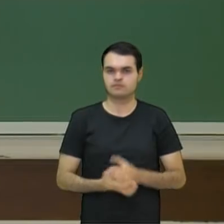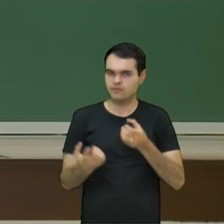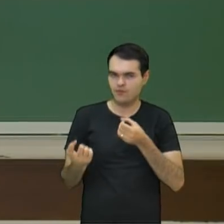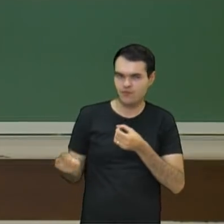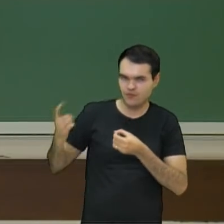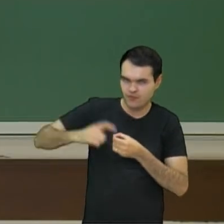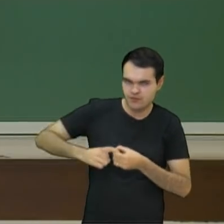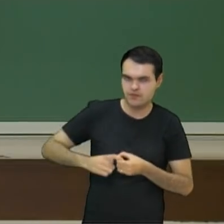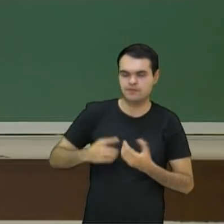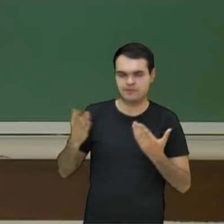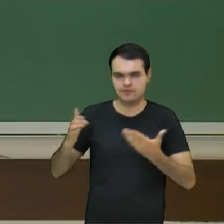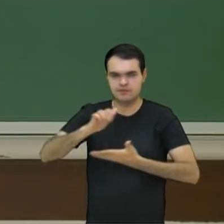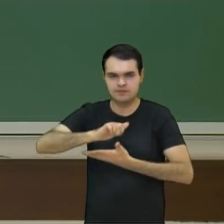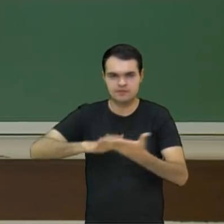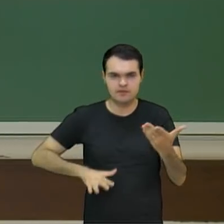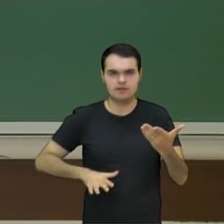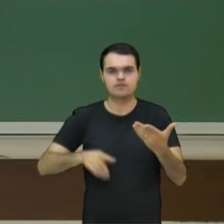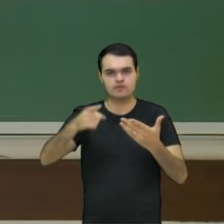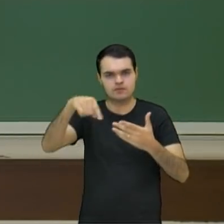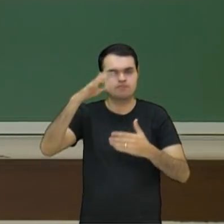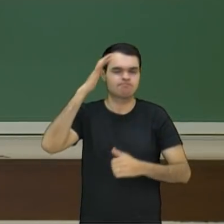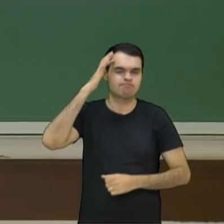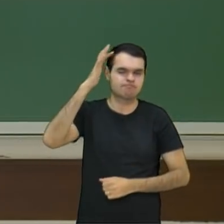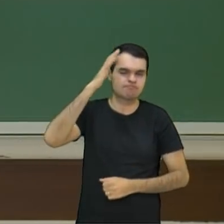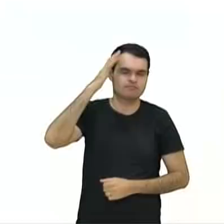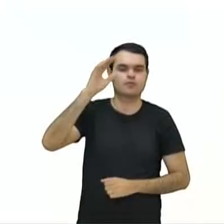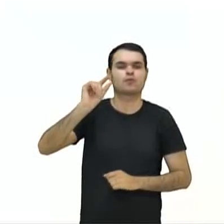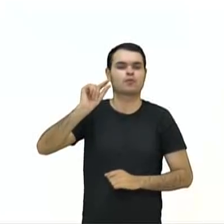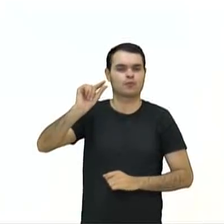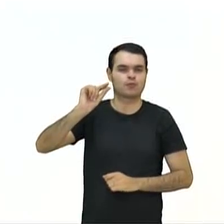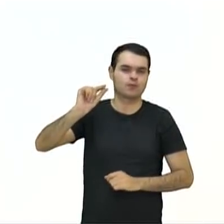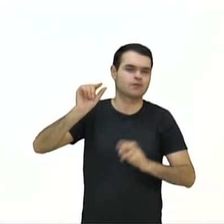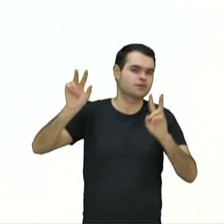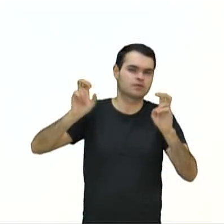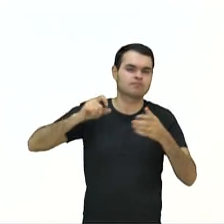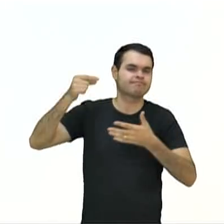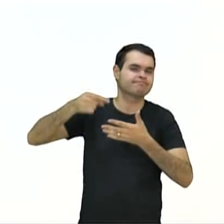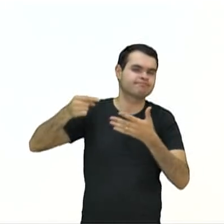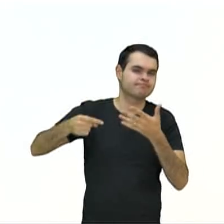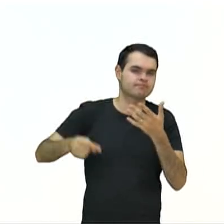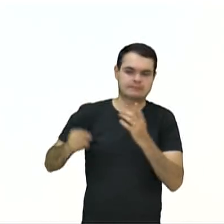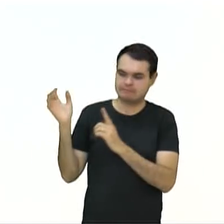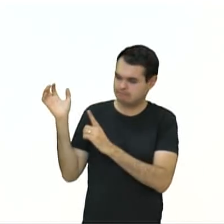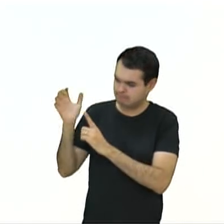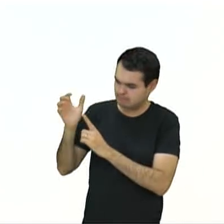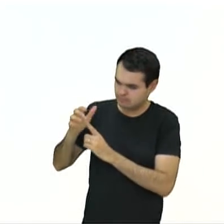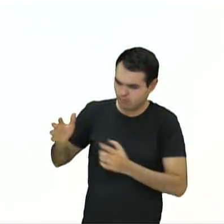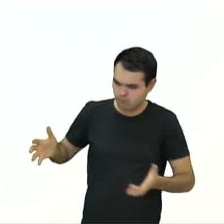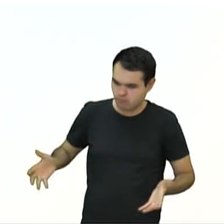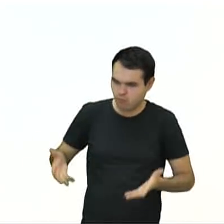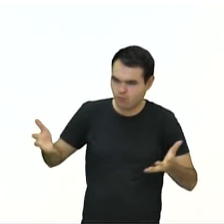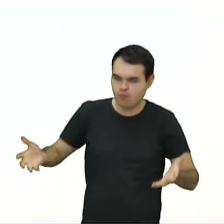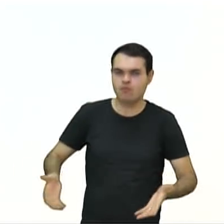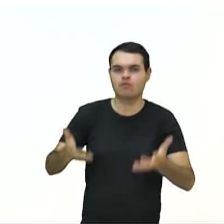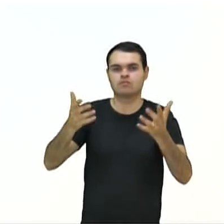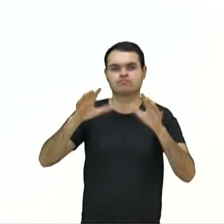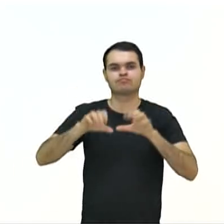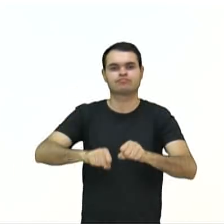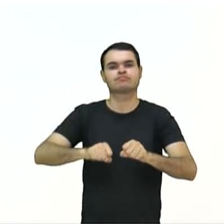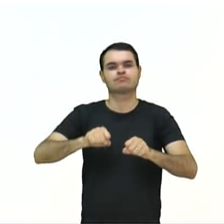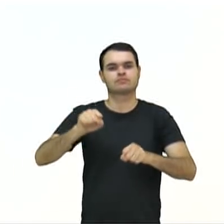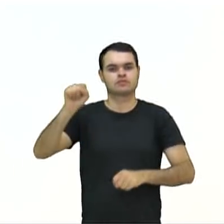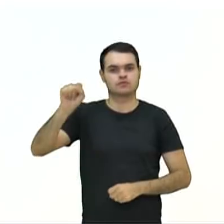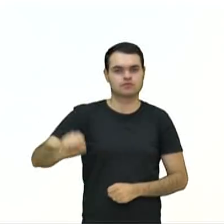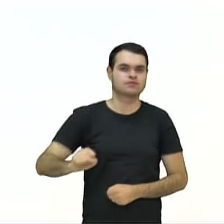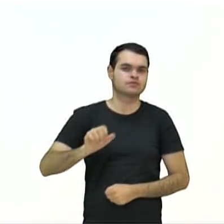Voltamos então ali com a atividade que ficou para vocês pensarem um pouquinho sobre os motivos que impulsionaram a ocupação do Sudeste. Então,